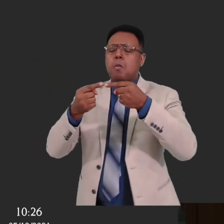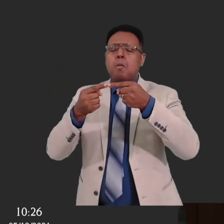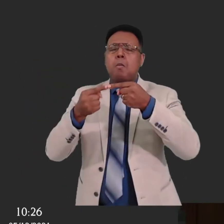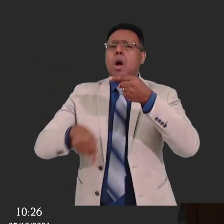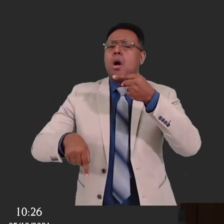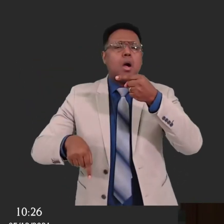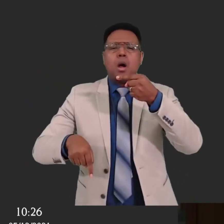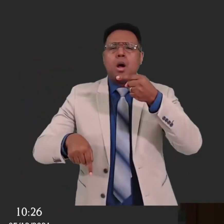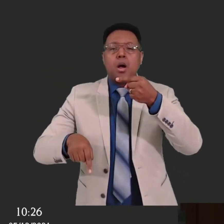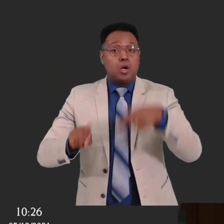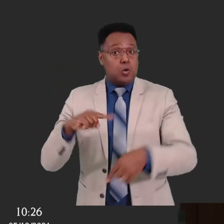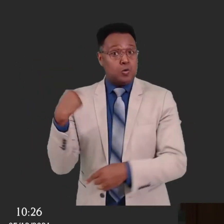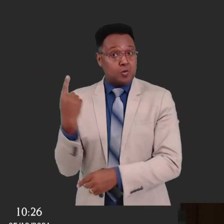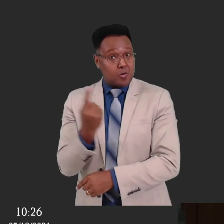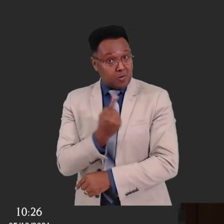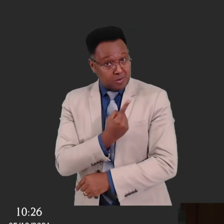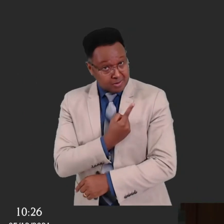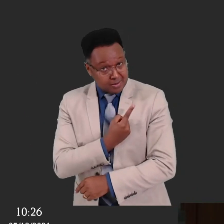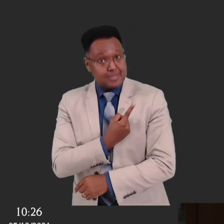nós. Também